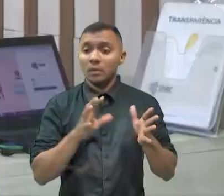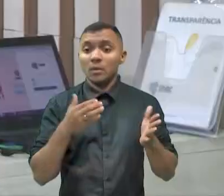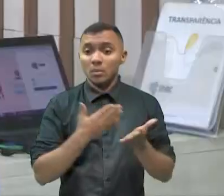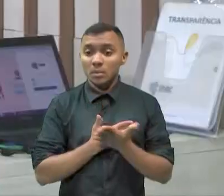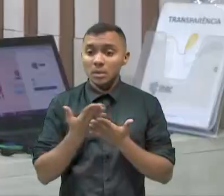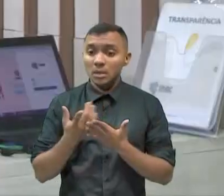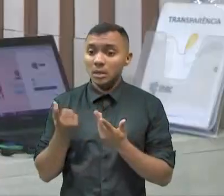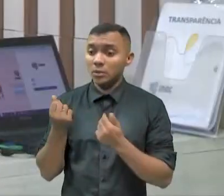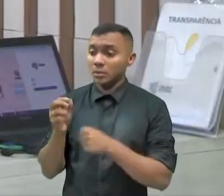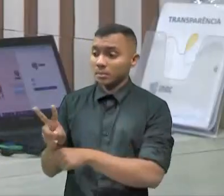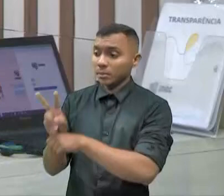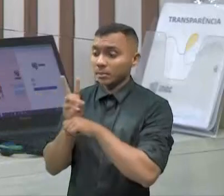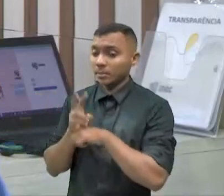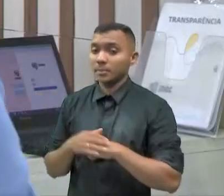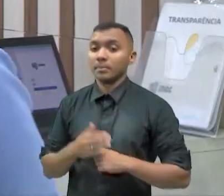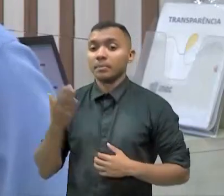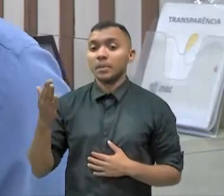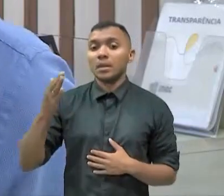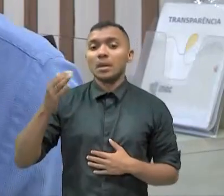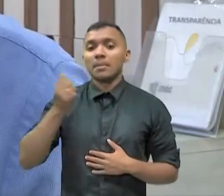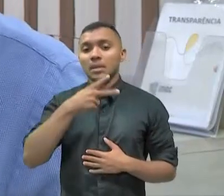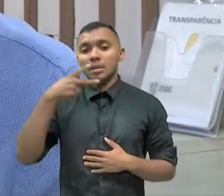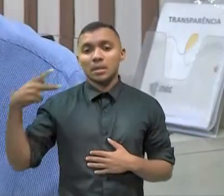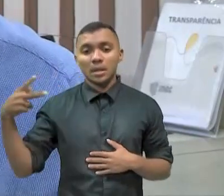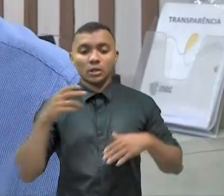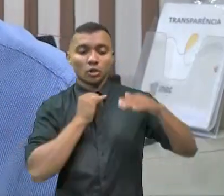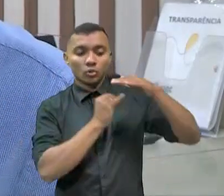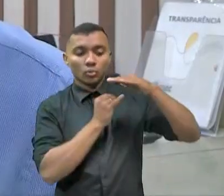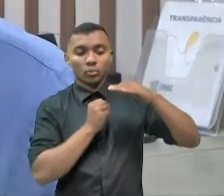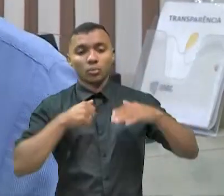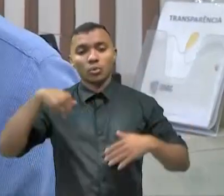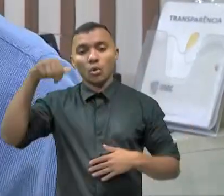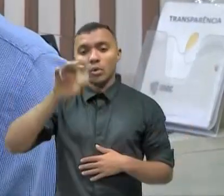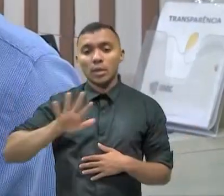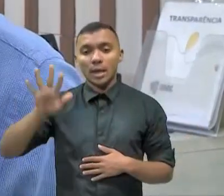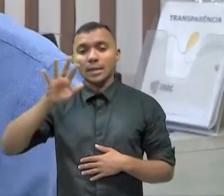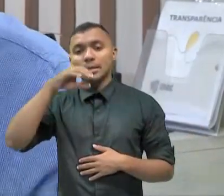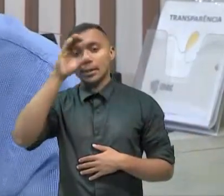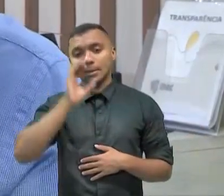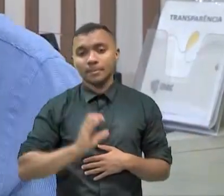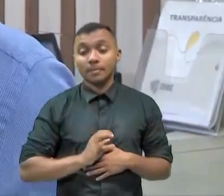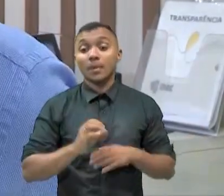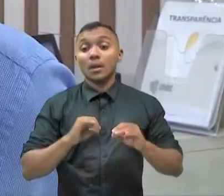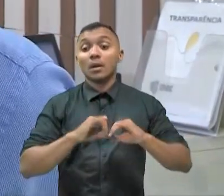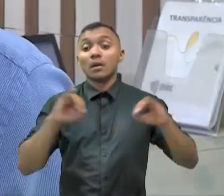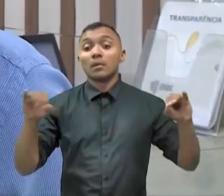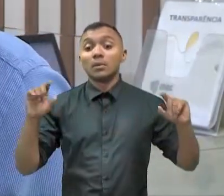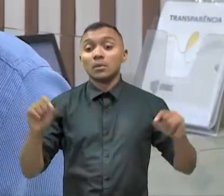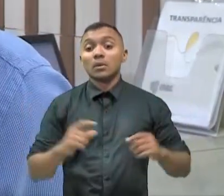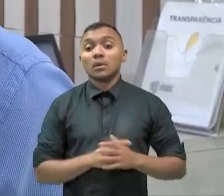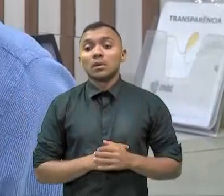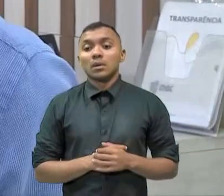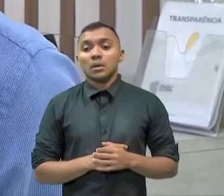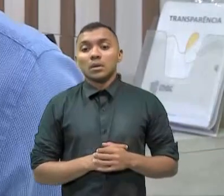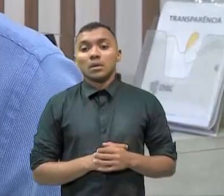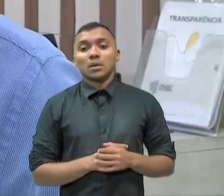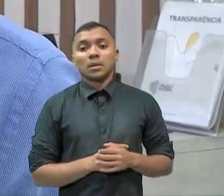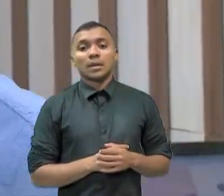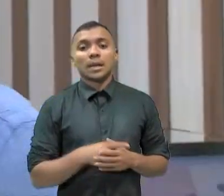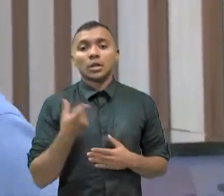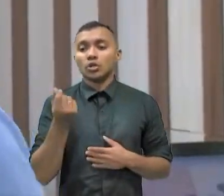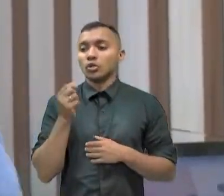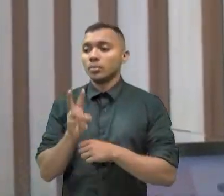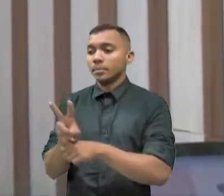crédito. Estélio Gama, presidente do Instituto Nordeste de Cidadania, INEC, afirma que para adquirir o microcrédito da